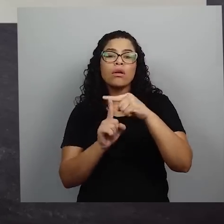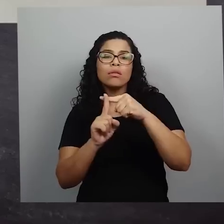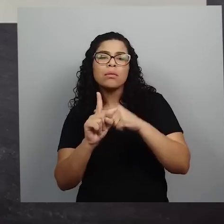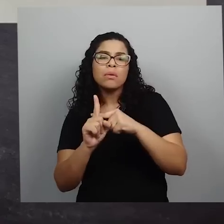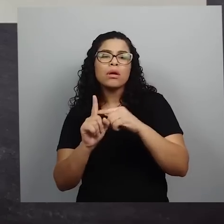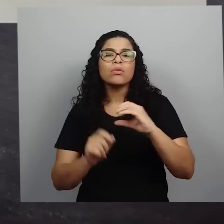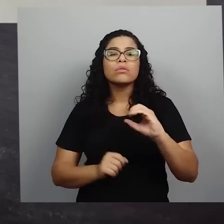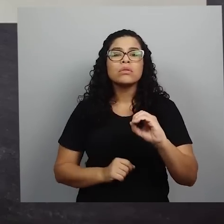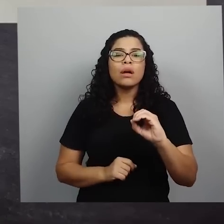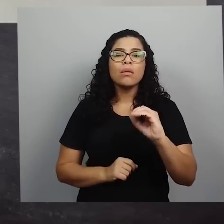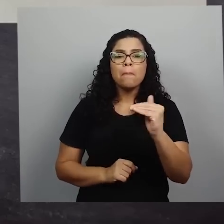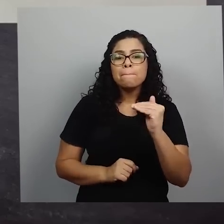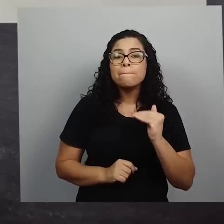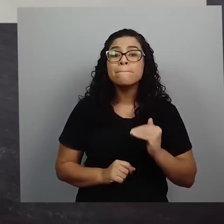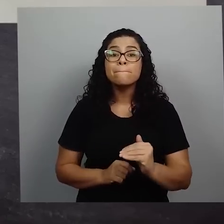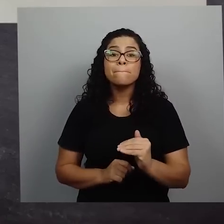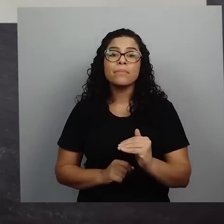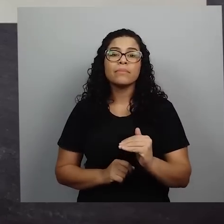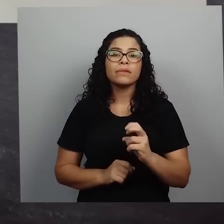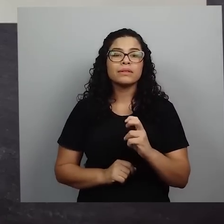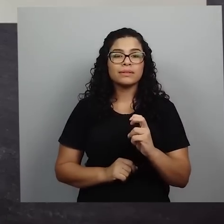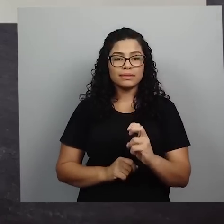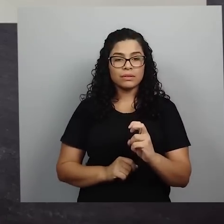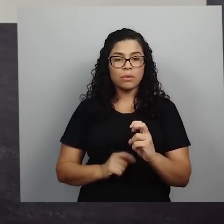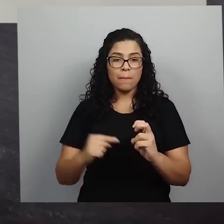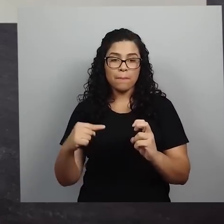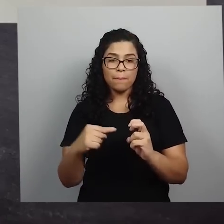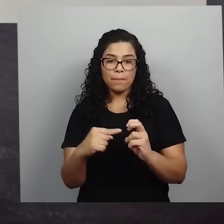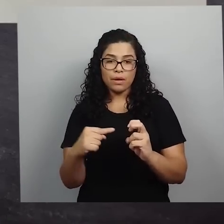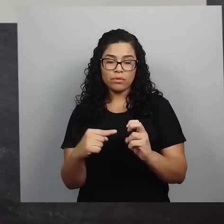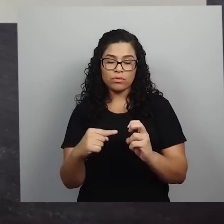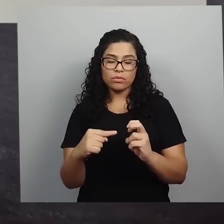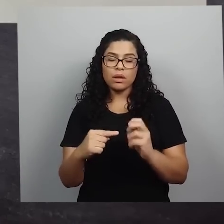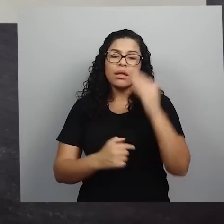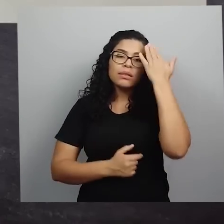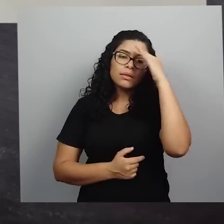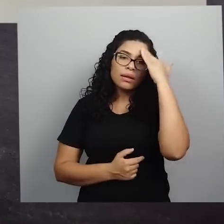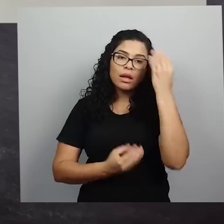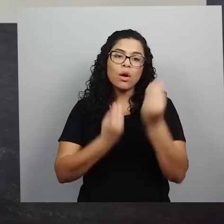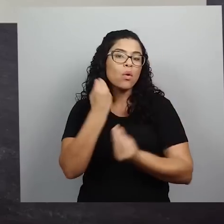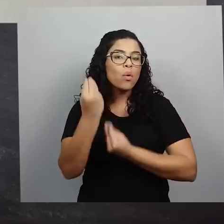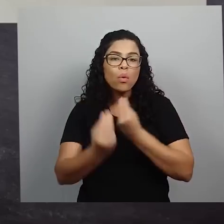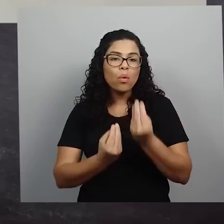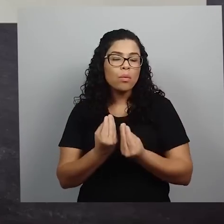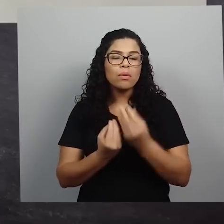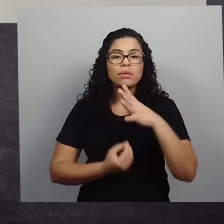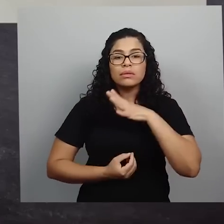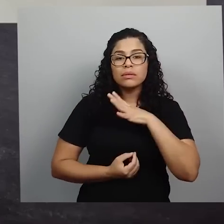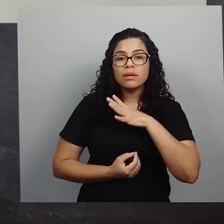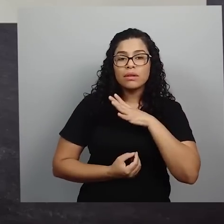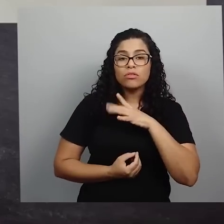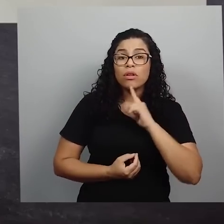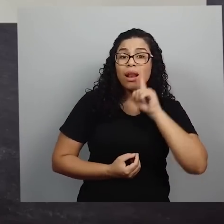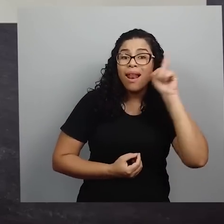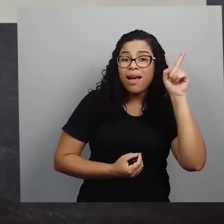O que nós vamos entender? Que lá na cidade a temperatura foi de menos 5